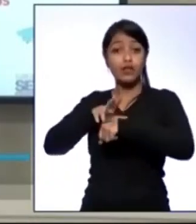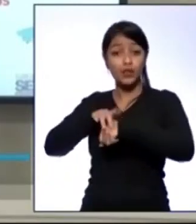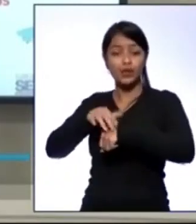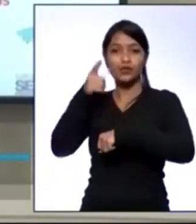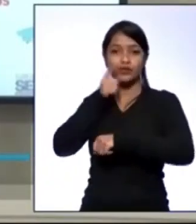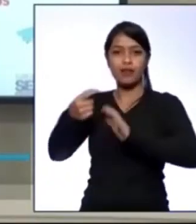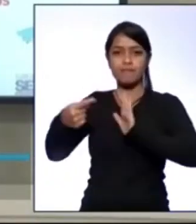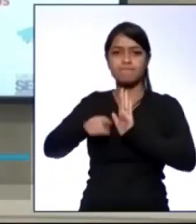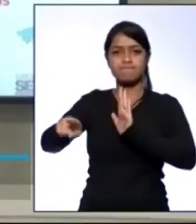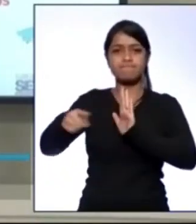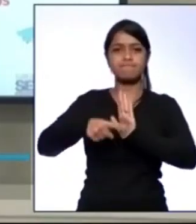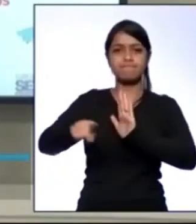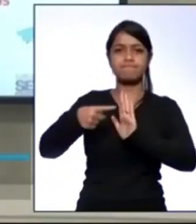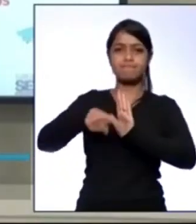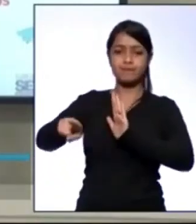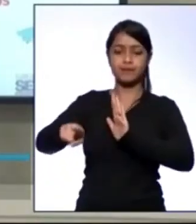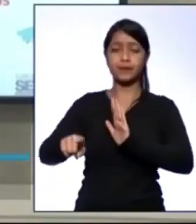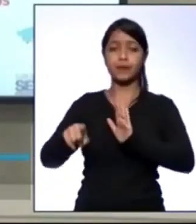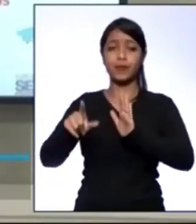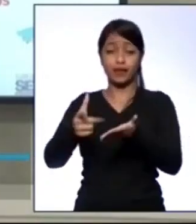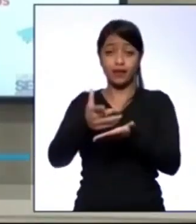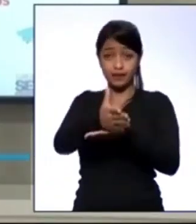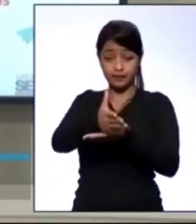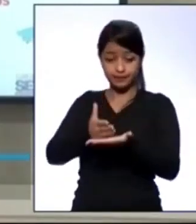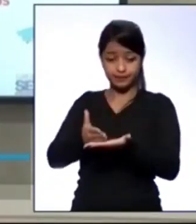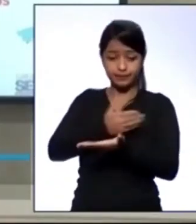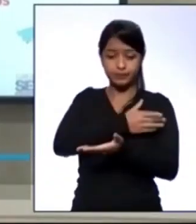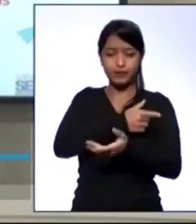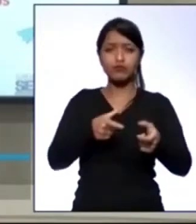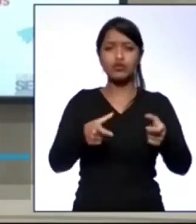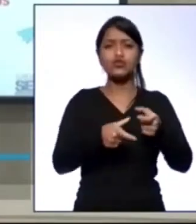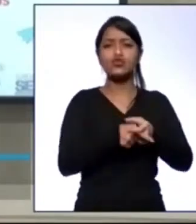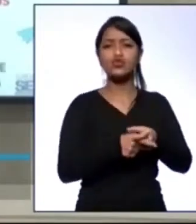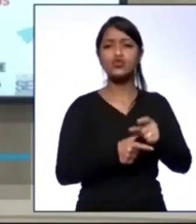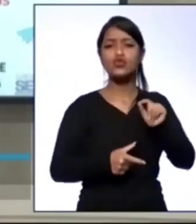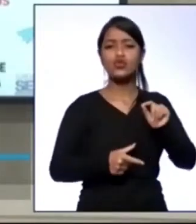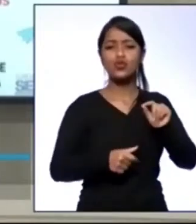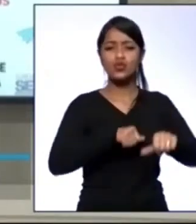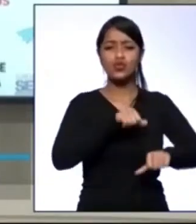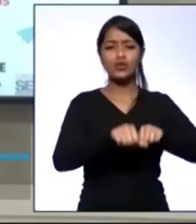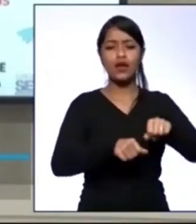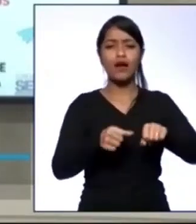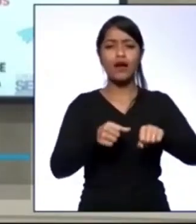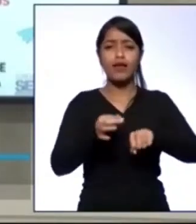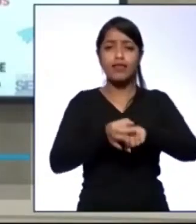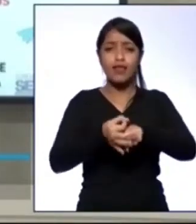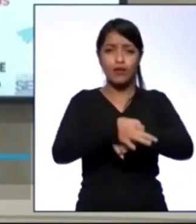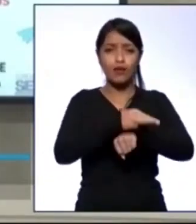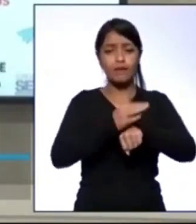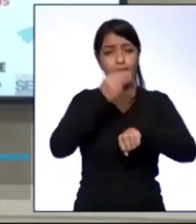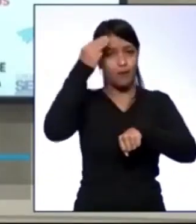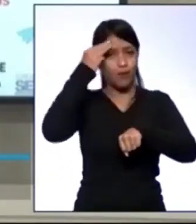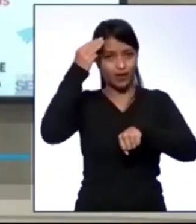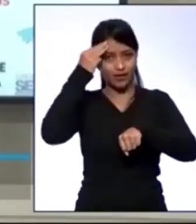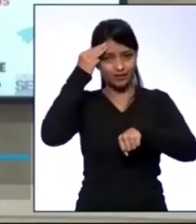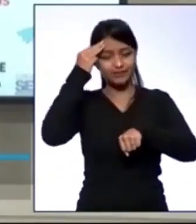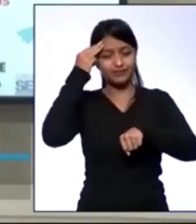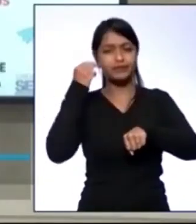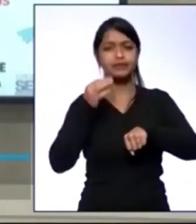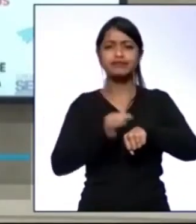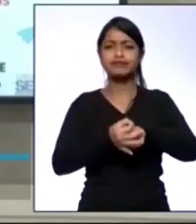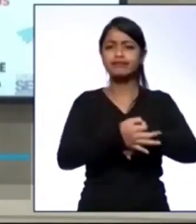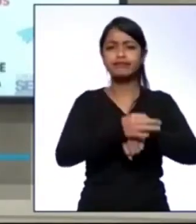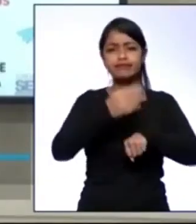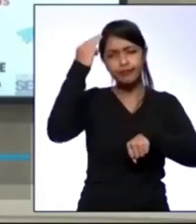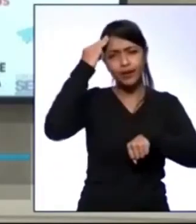anticorpos. Uma minoria dessas células se transforma na célula de memória. A célula de memória é